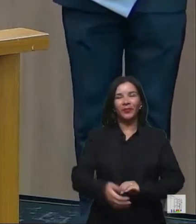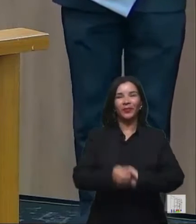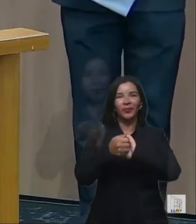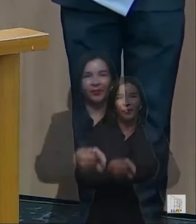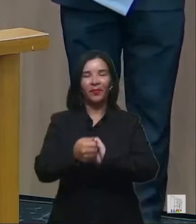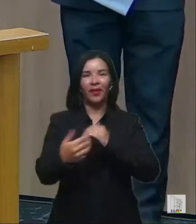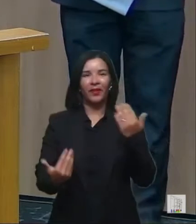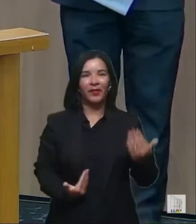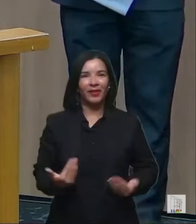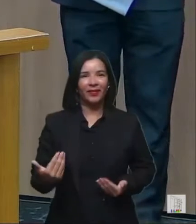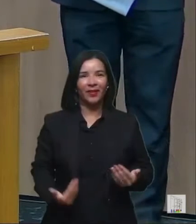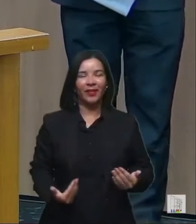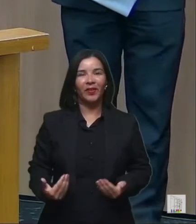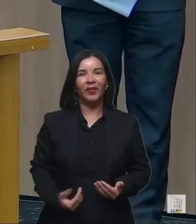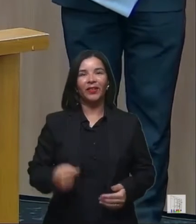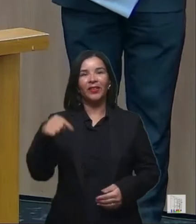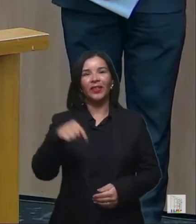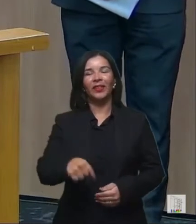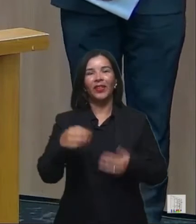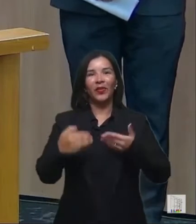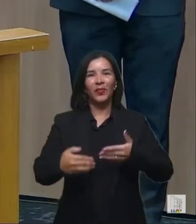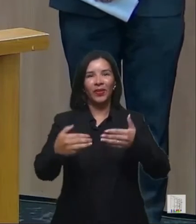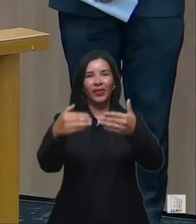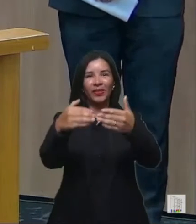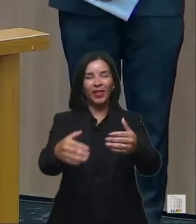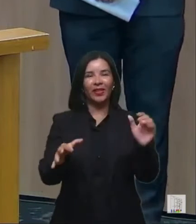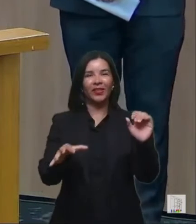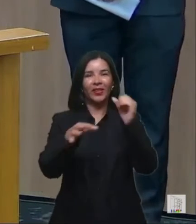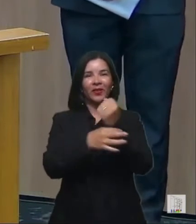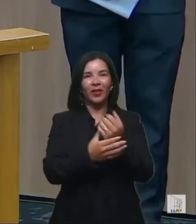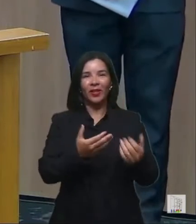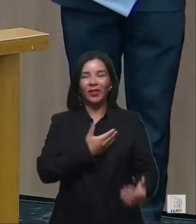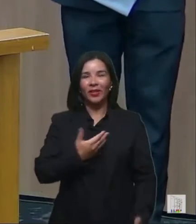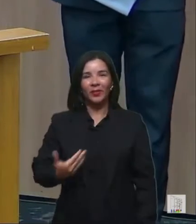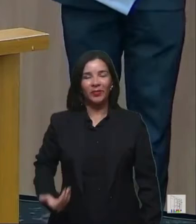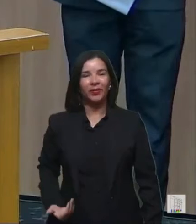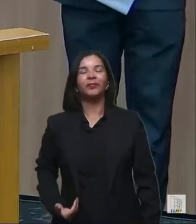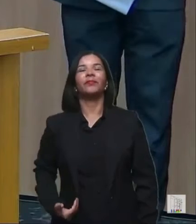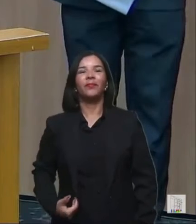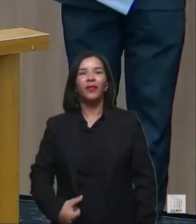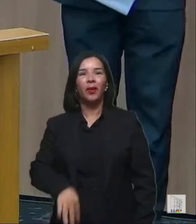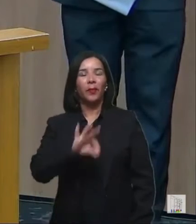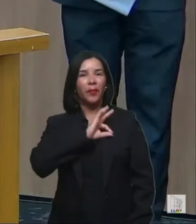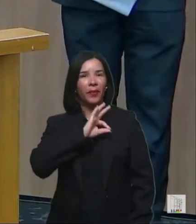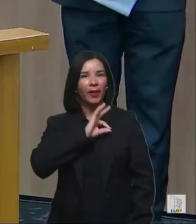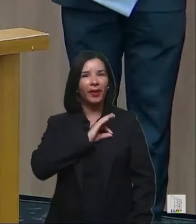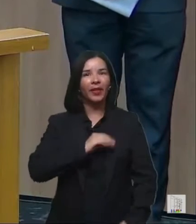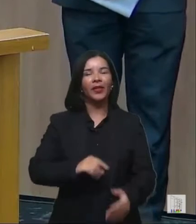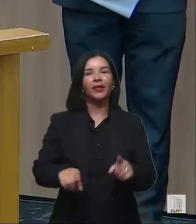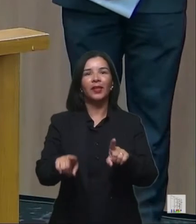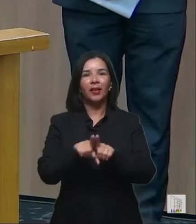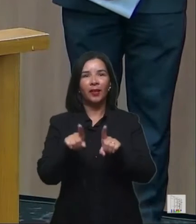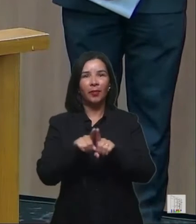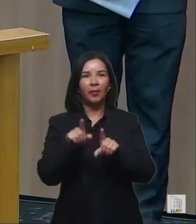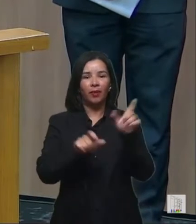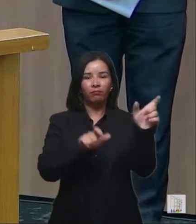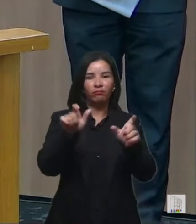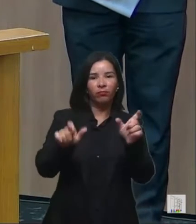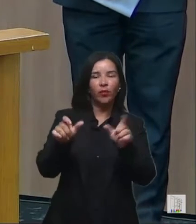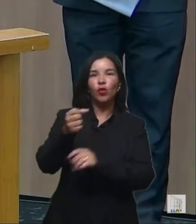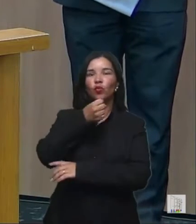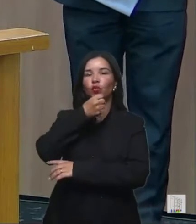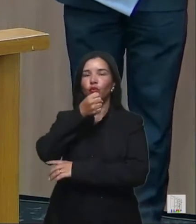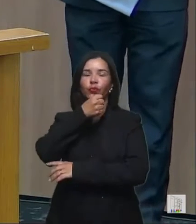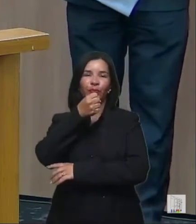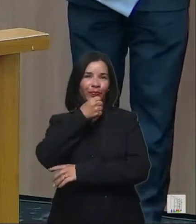os servidores da casa, os delegados de polícia, os agentes da Polícia Federal, cumprimentar especialmente os